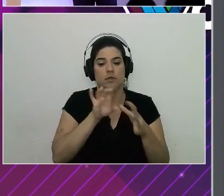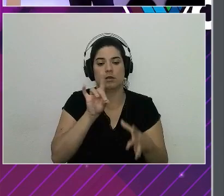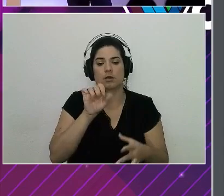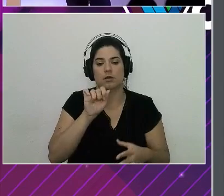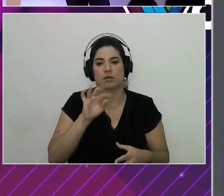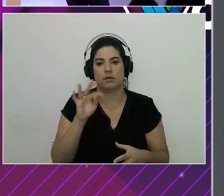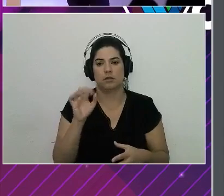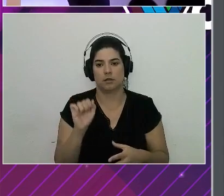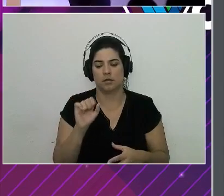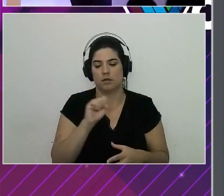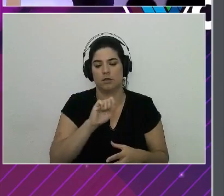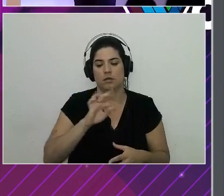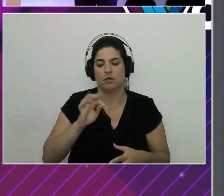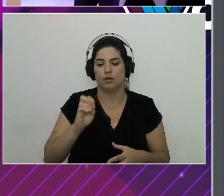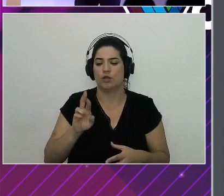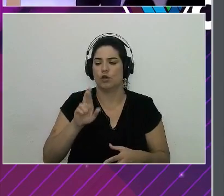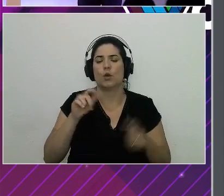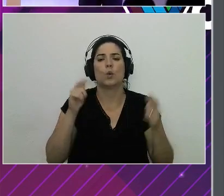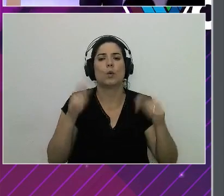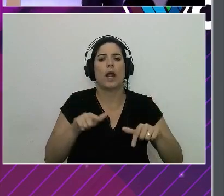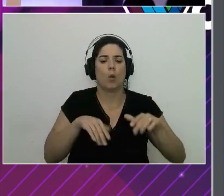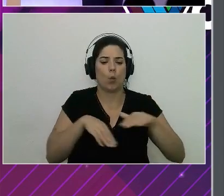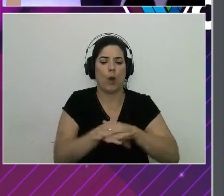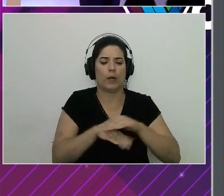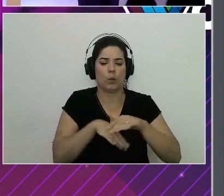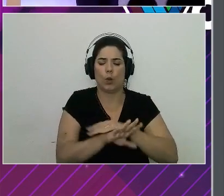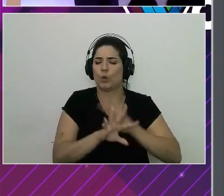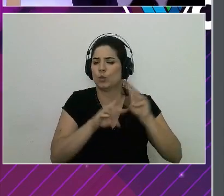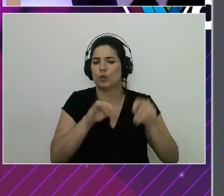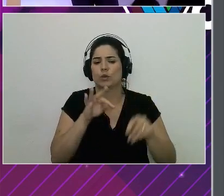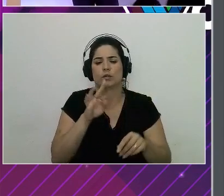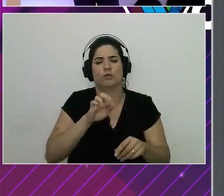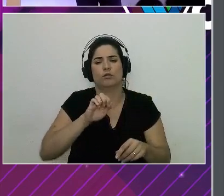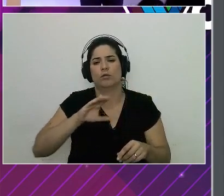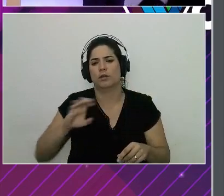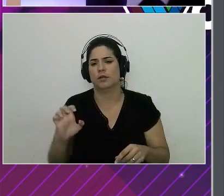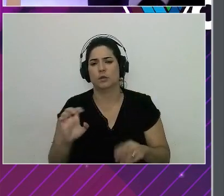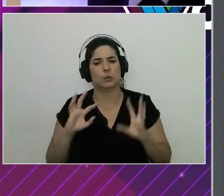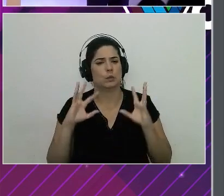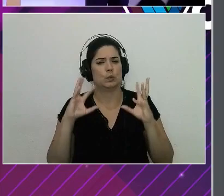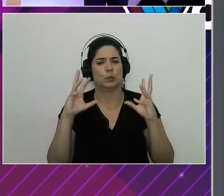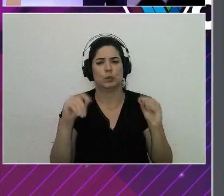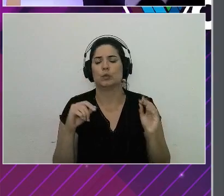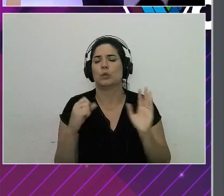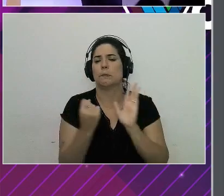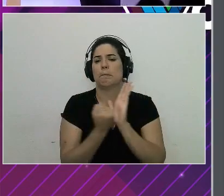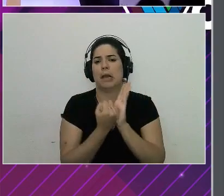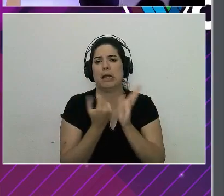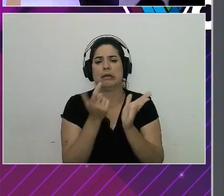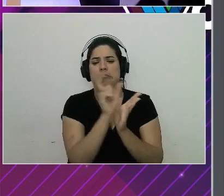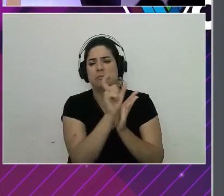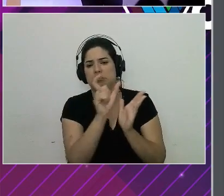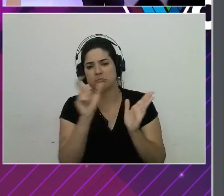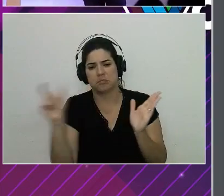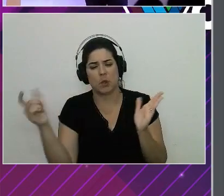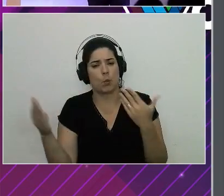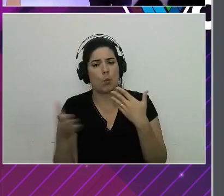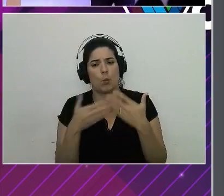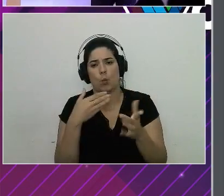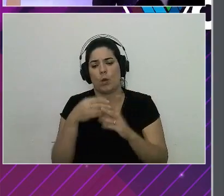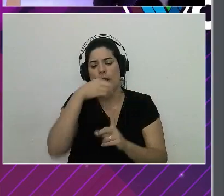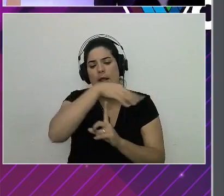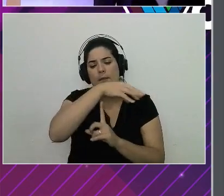onde você guarda todos os seus traces. Datadog, Jaeger, Tempo, SignalFX, qualquer aplicação dessa.